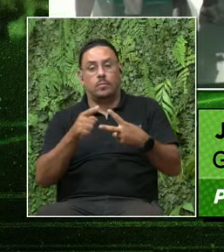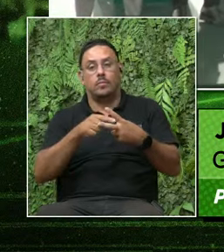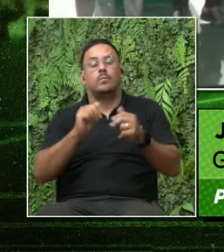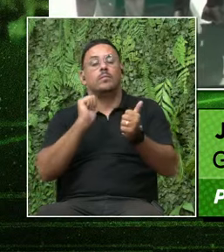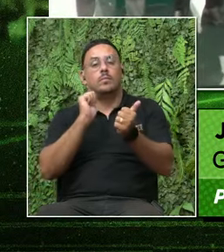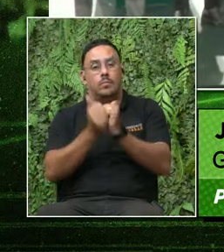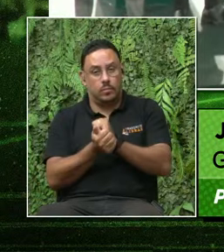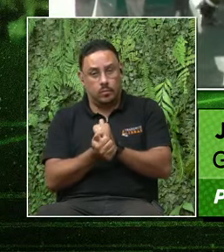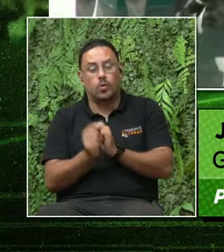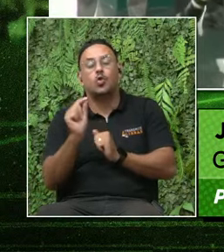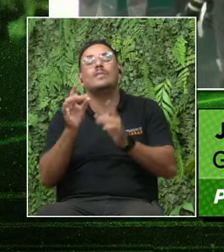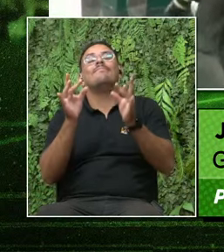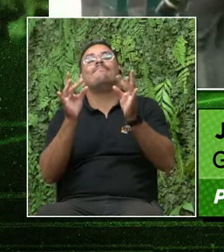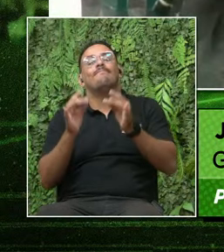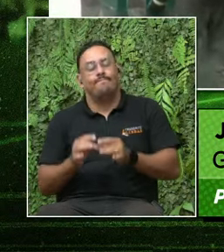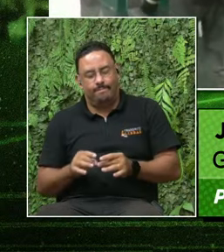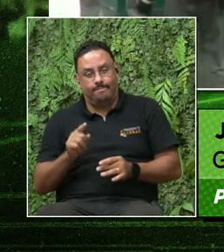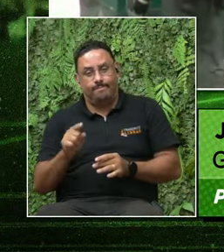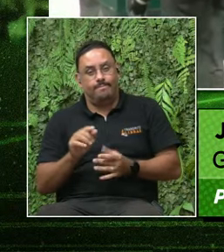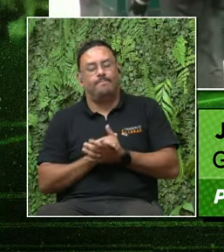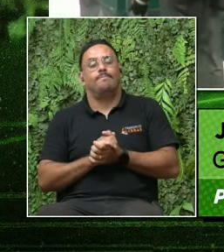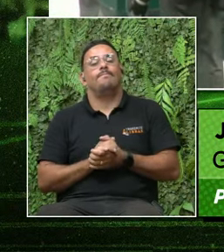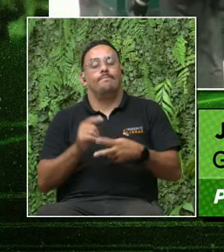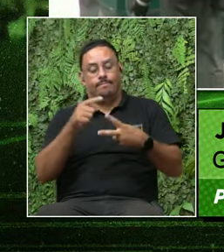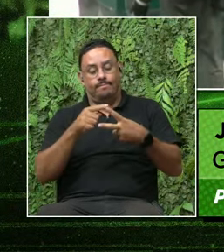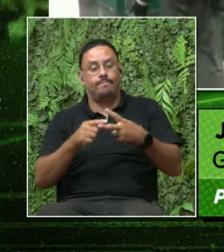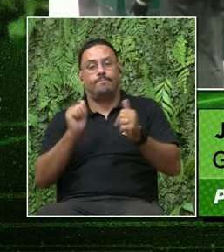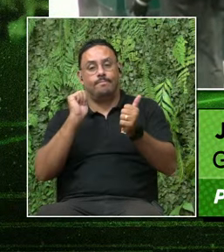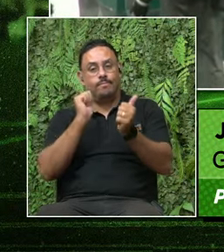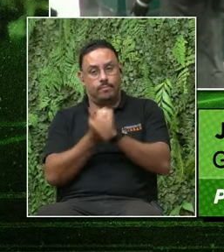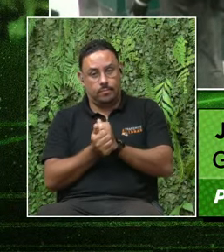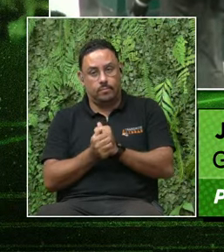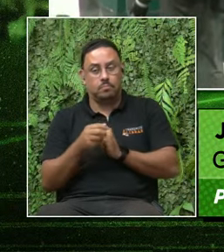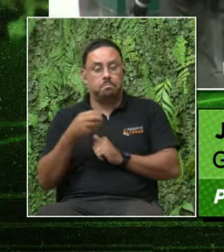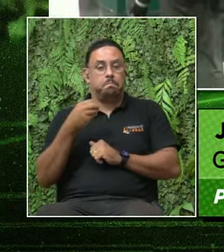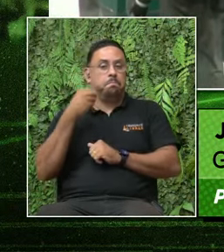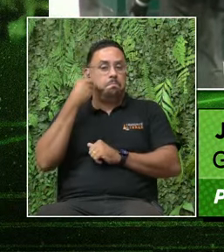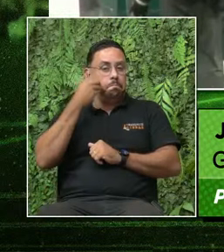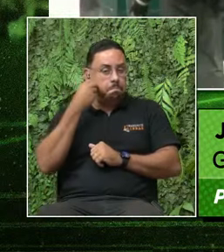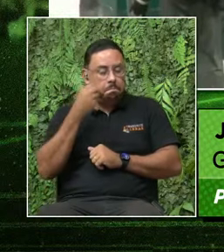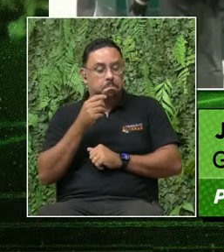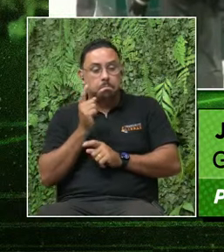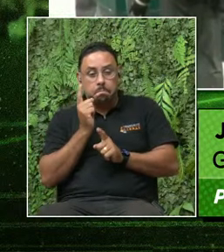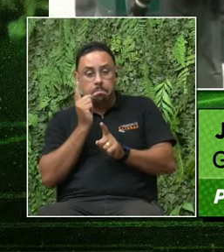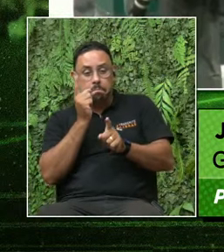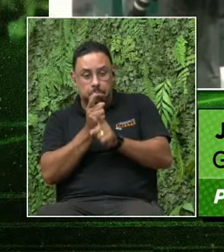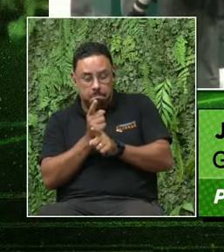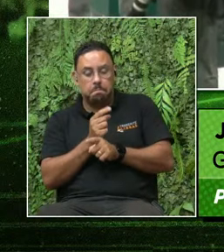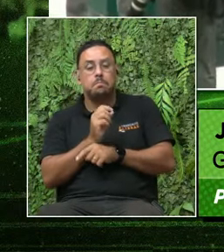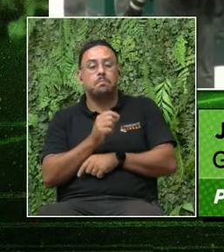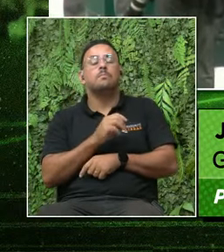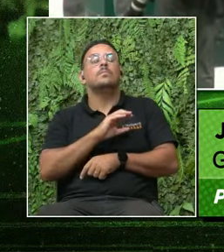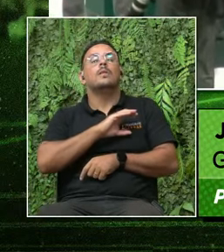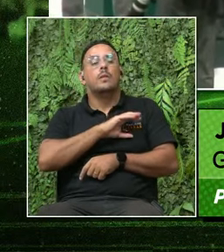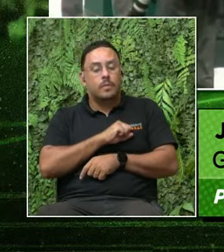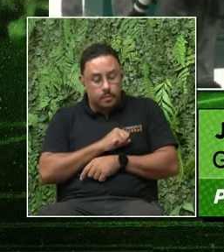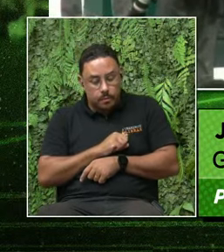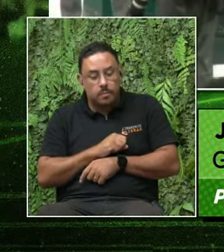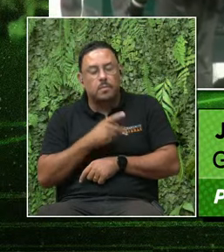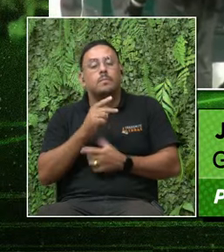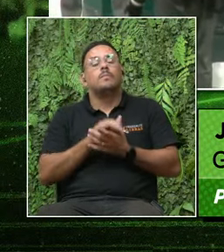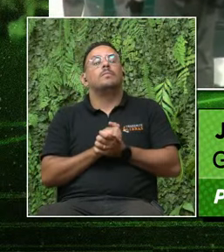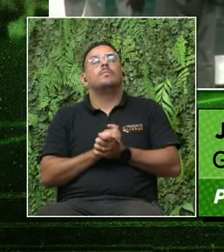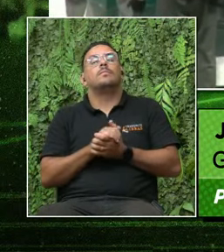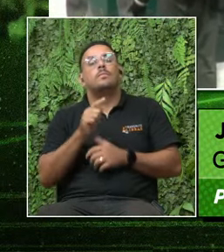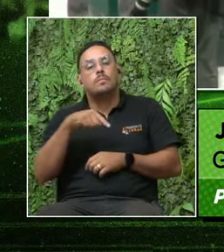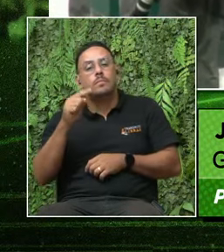né os detalhes olha os detalhes da decisão dois jogadores experientes identificados com o clube com seus clubes e